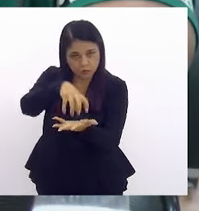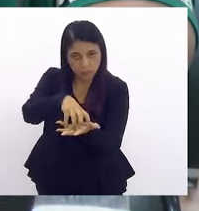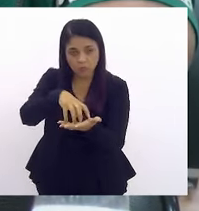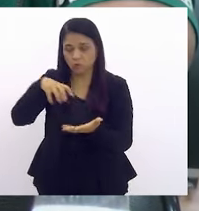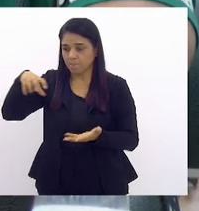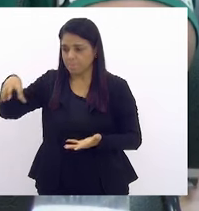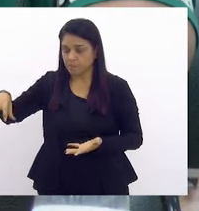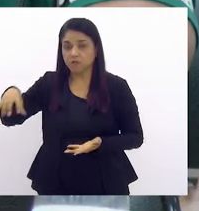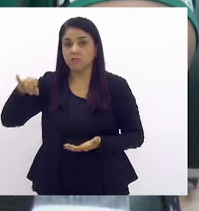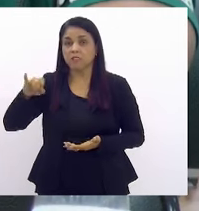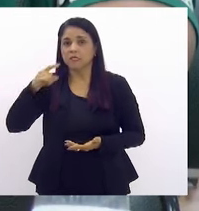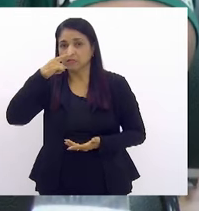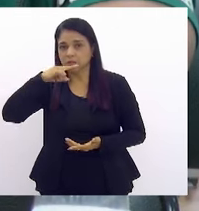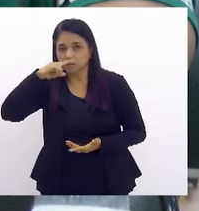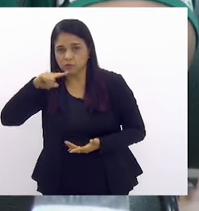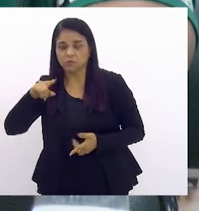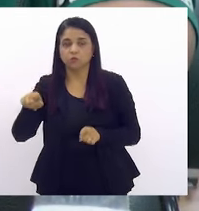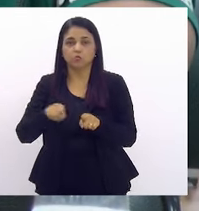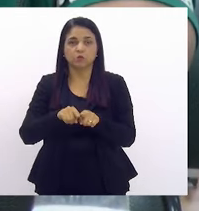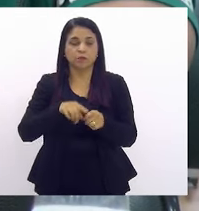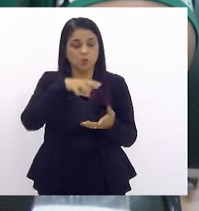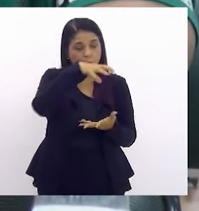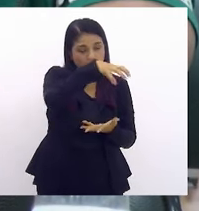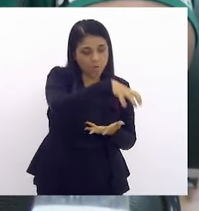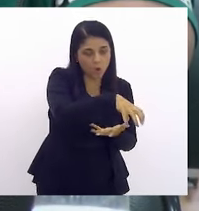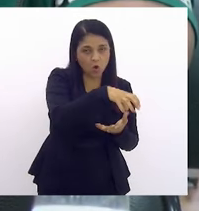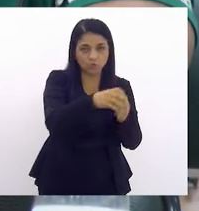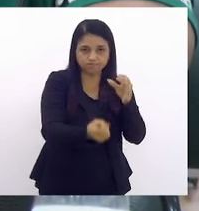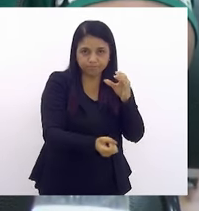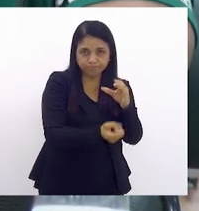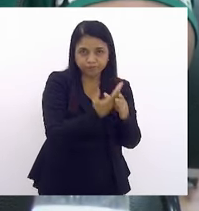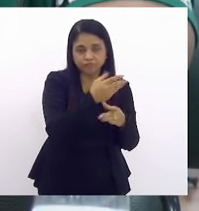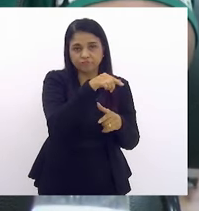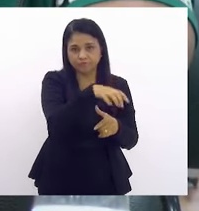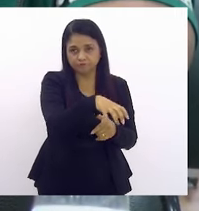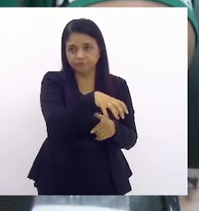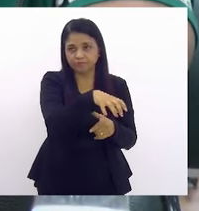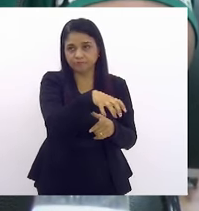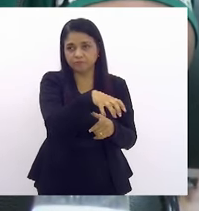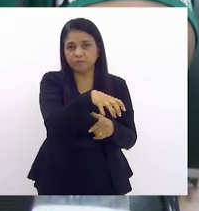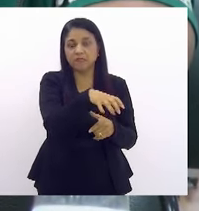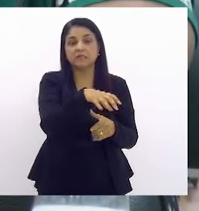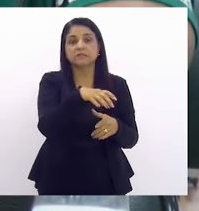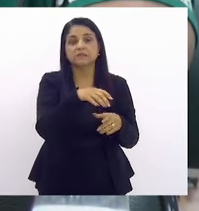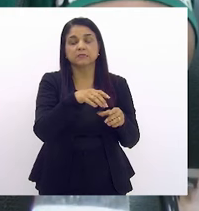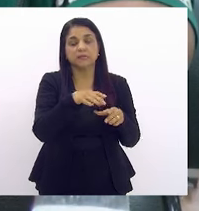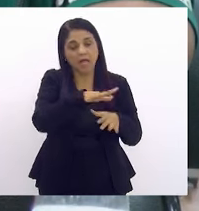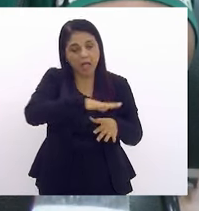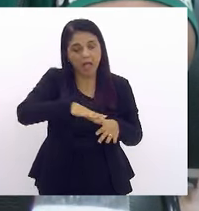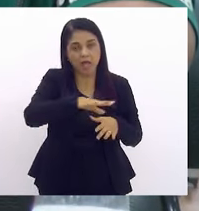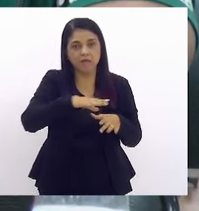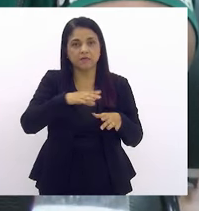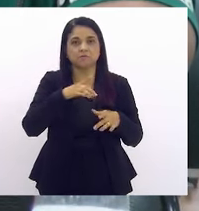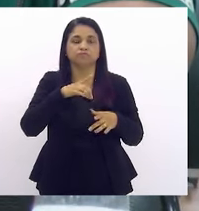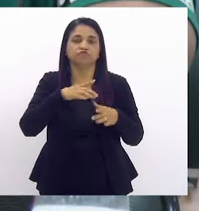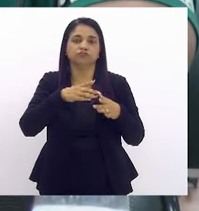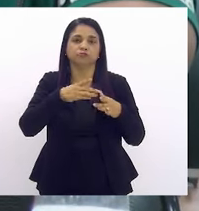Itaipuaçu, a gente criou um polo de fiscalização na área de saneamento também, que fica lá na